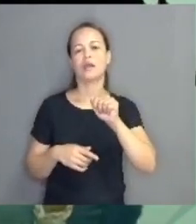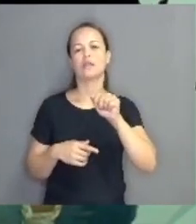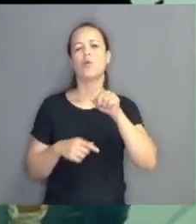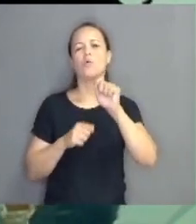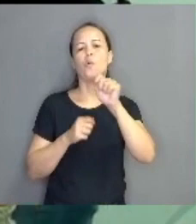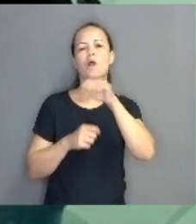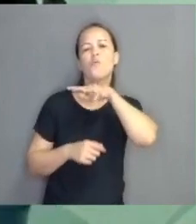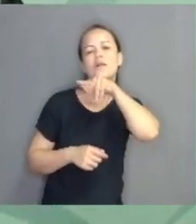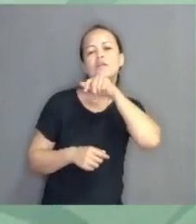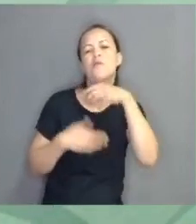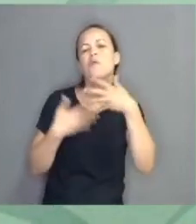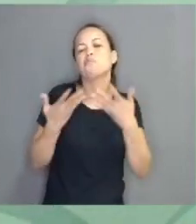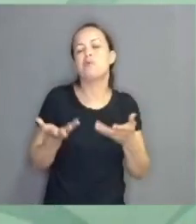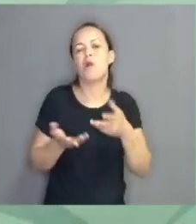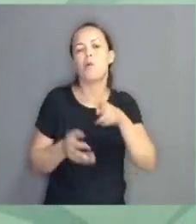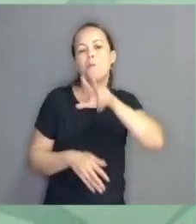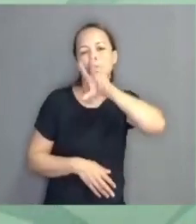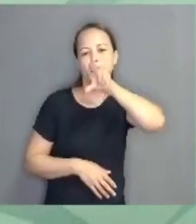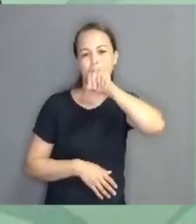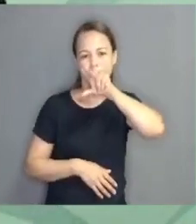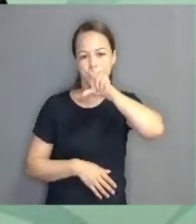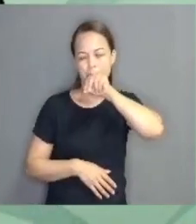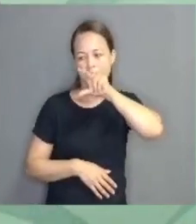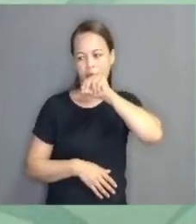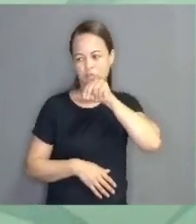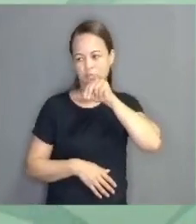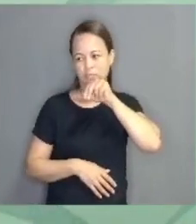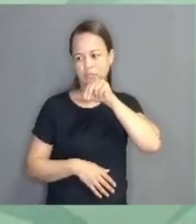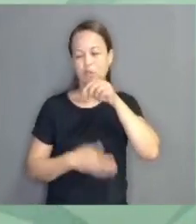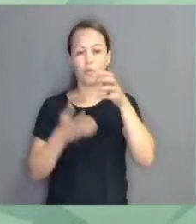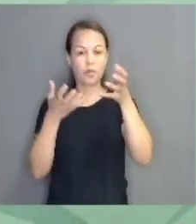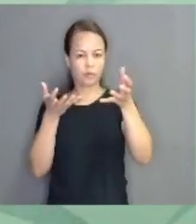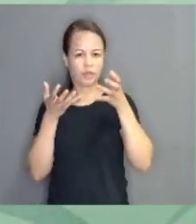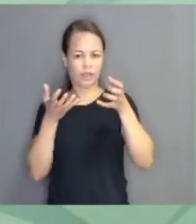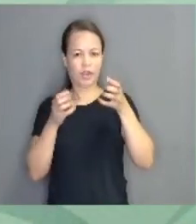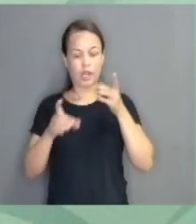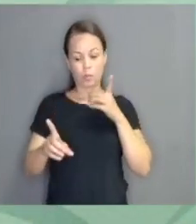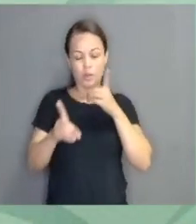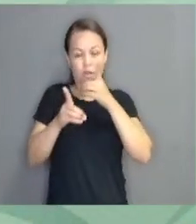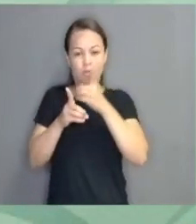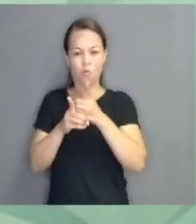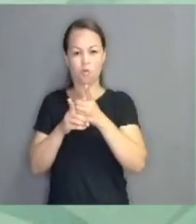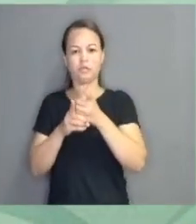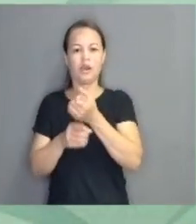quero? Eu quero que a gente ache, dentre essas duas plaquinhas, qual